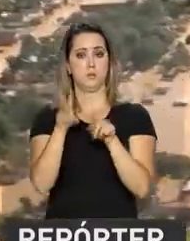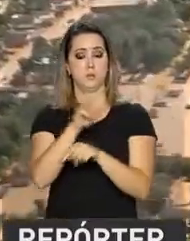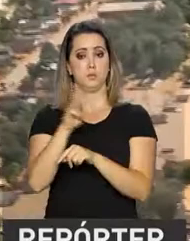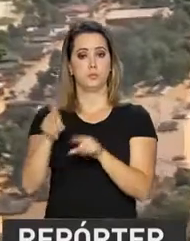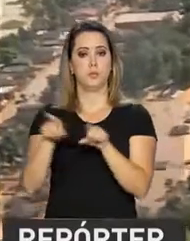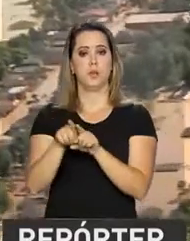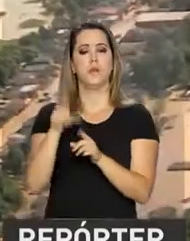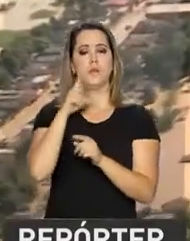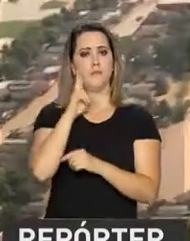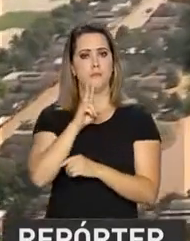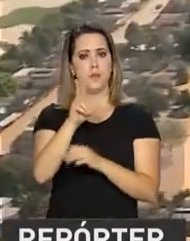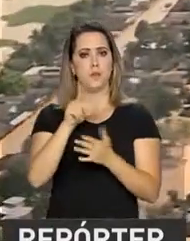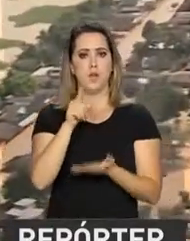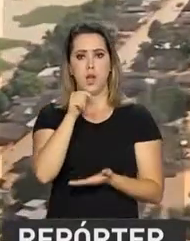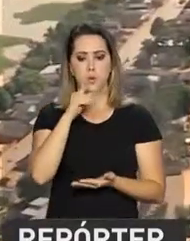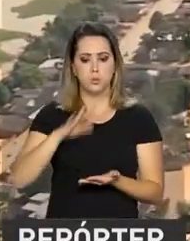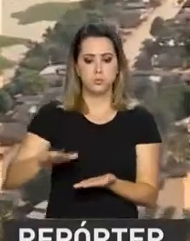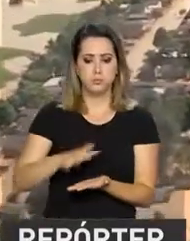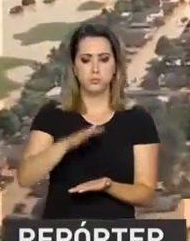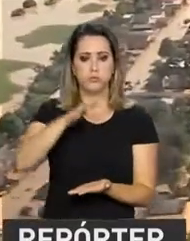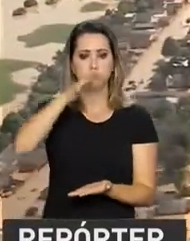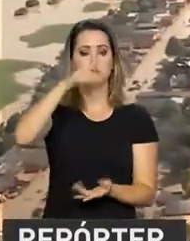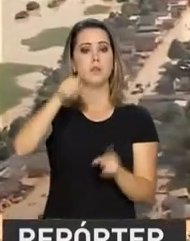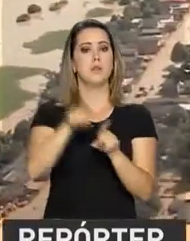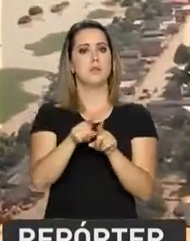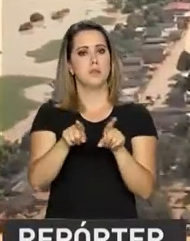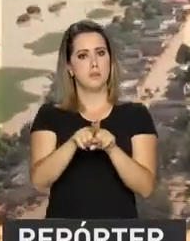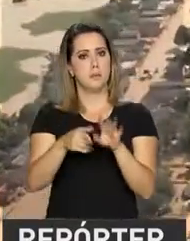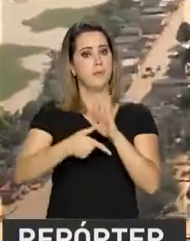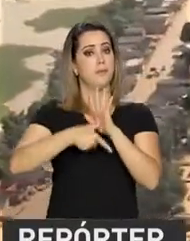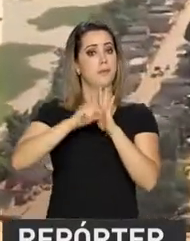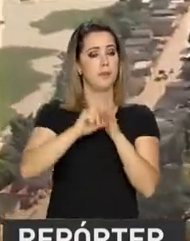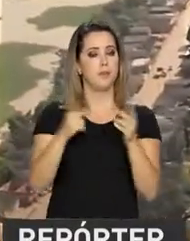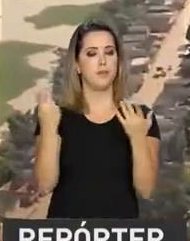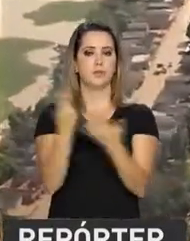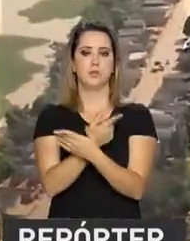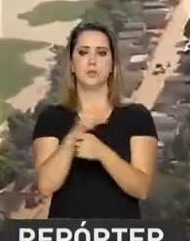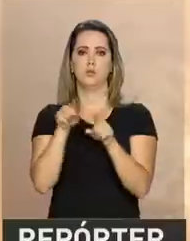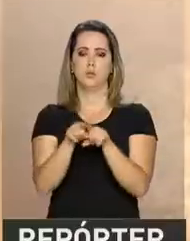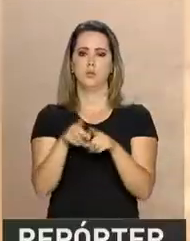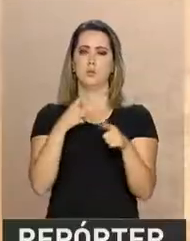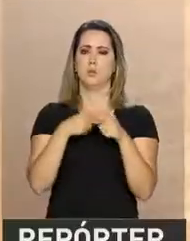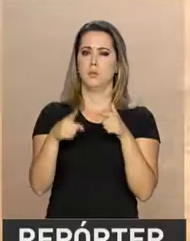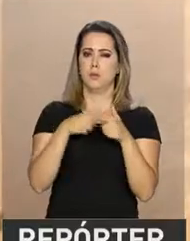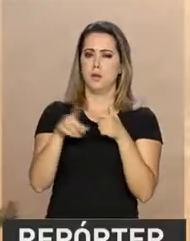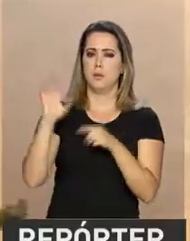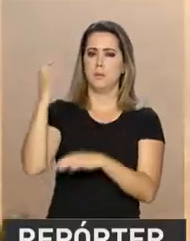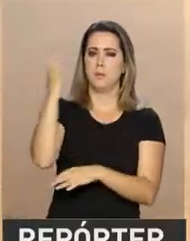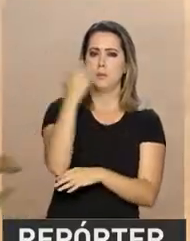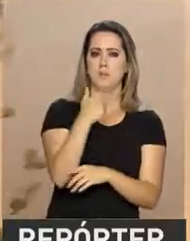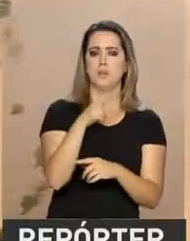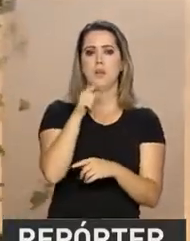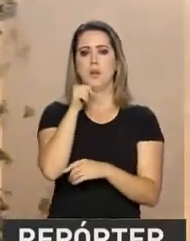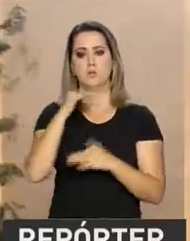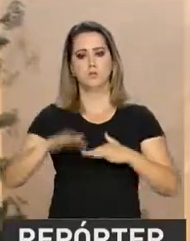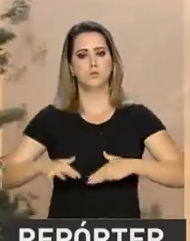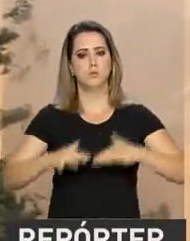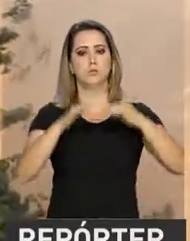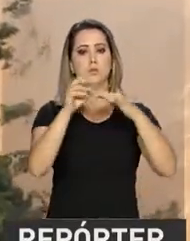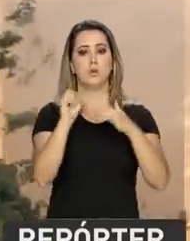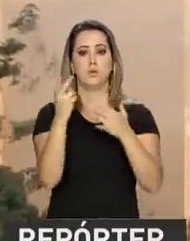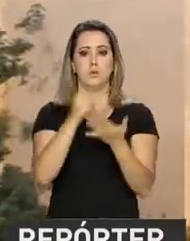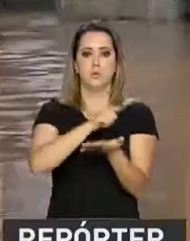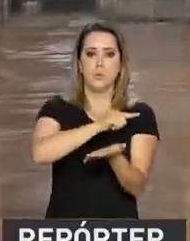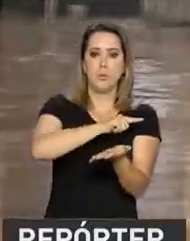de enchentes, o sistema será capaz de prever com antecedência eventos com impactos severos, como inundações, secas